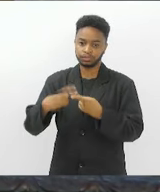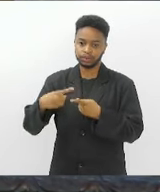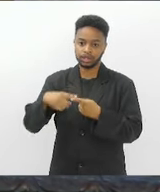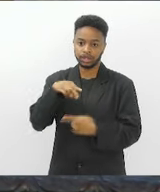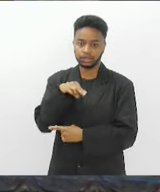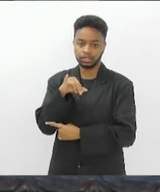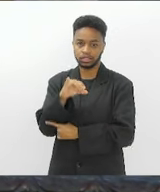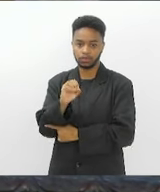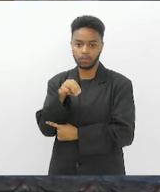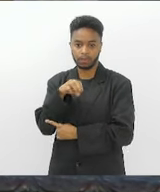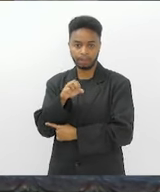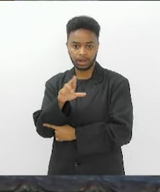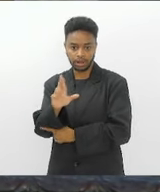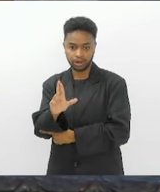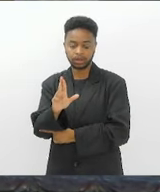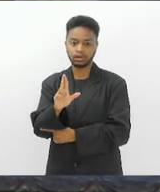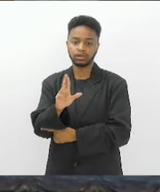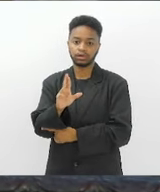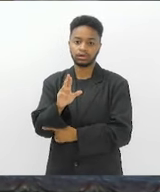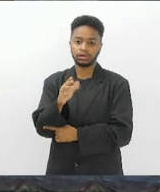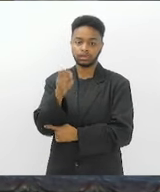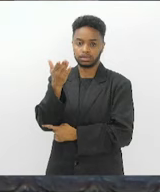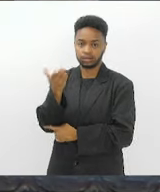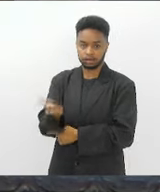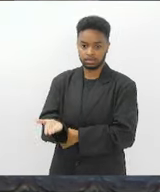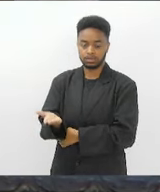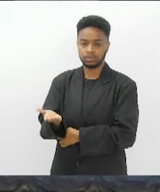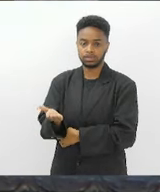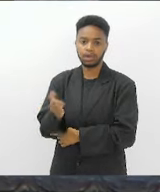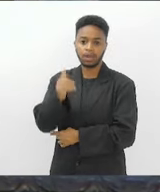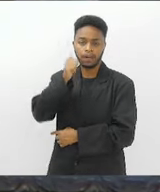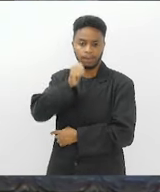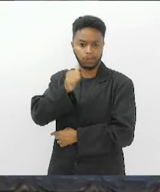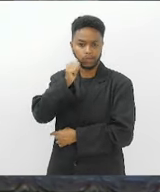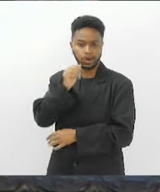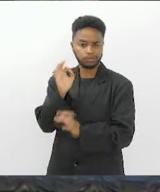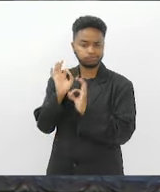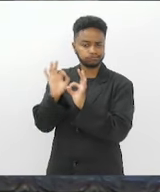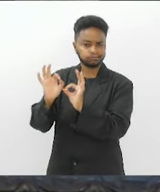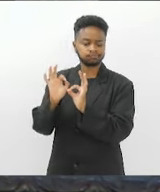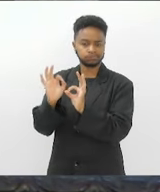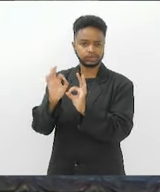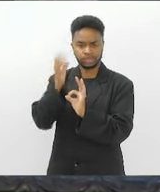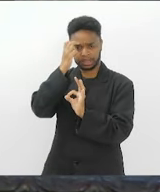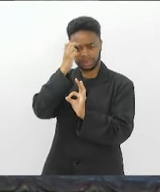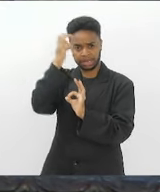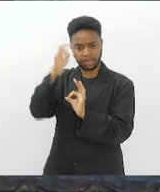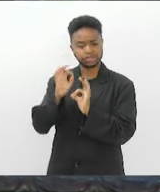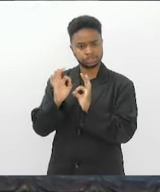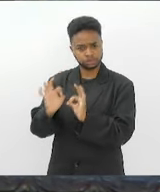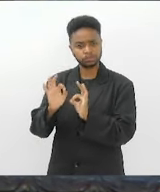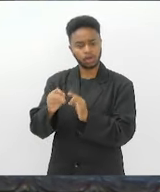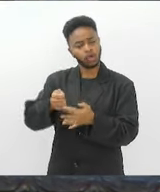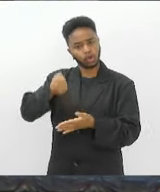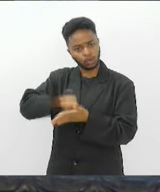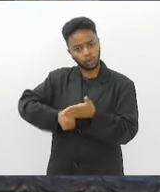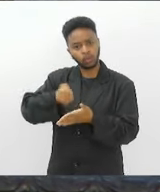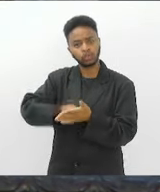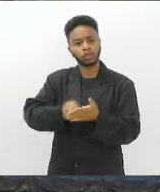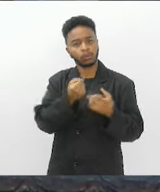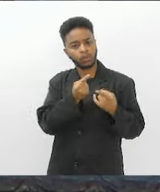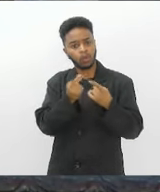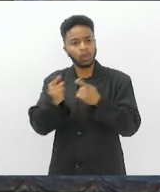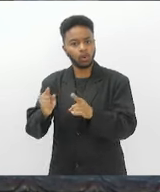Sodré Bittencourt, uma mulher de uma dignidade ímpar, lutou, enfrentou os